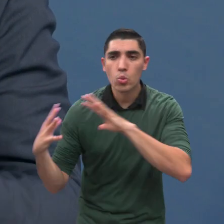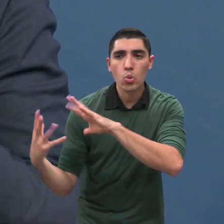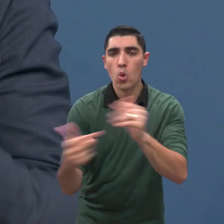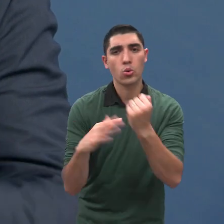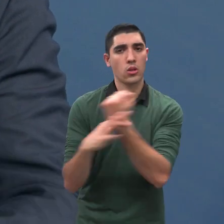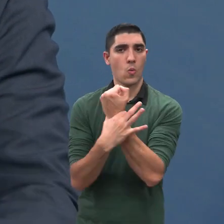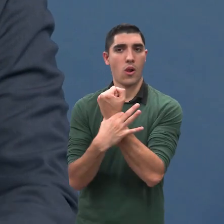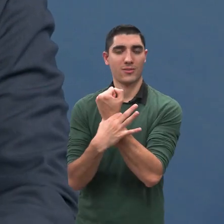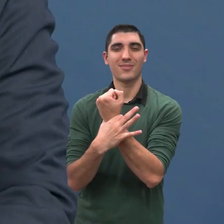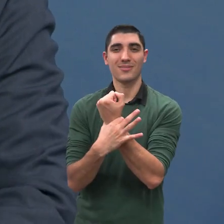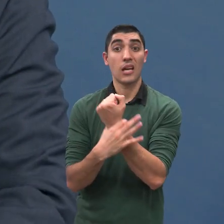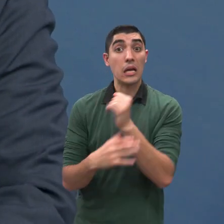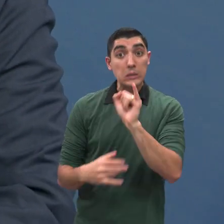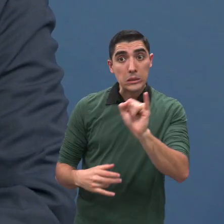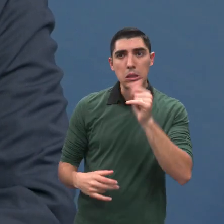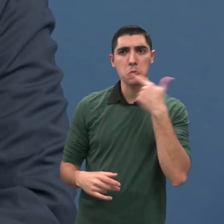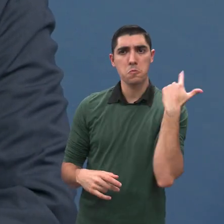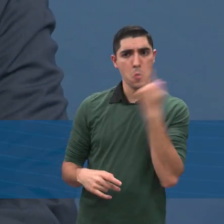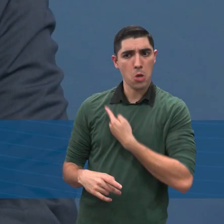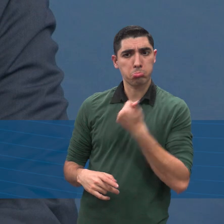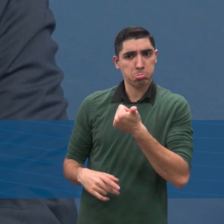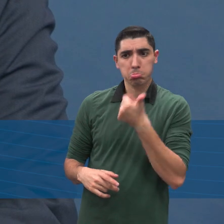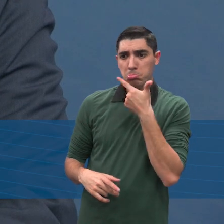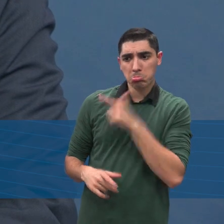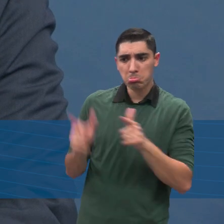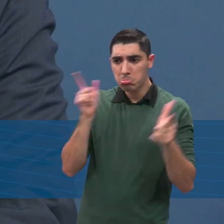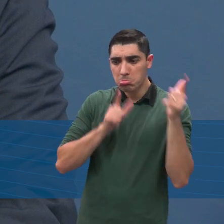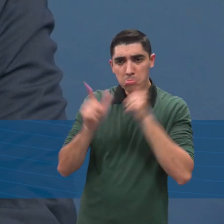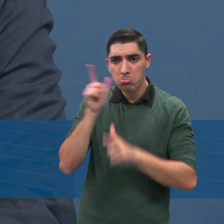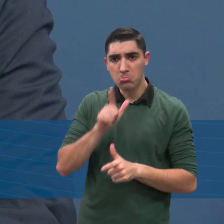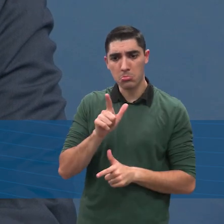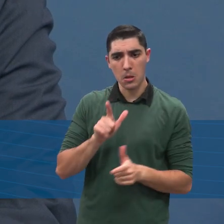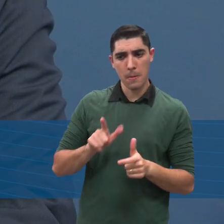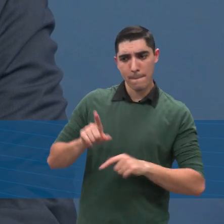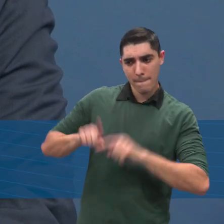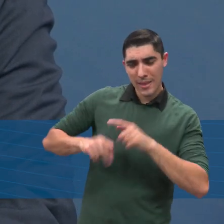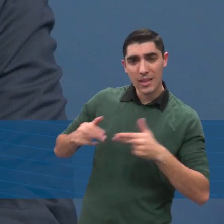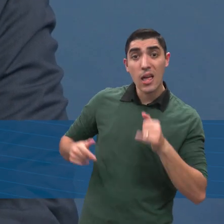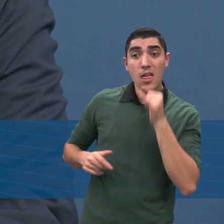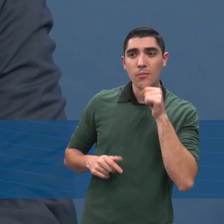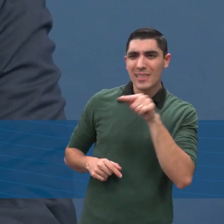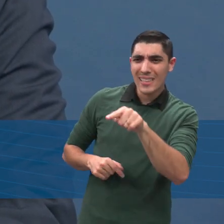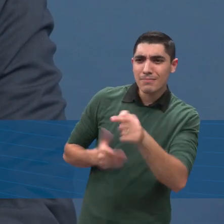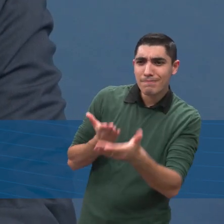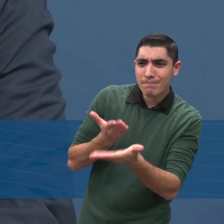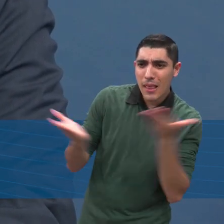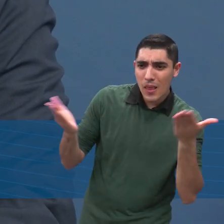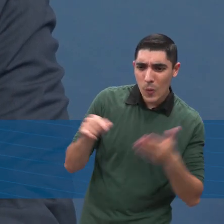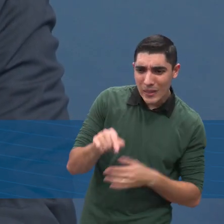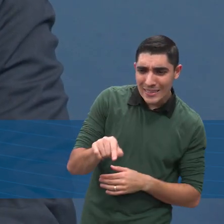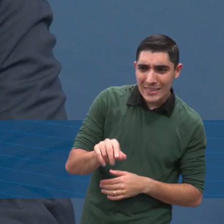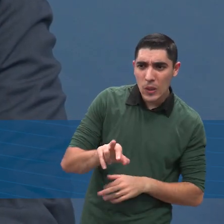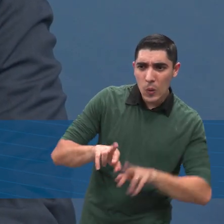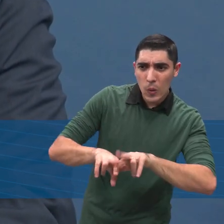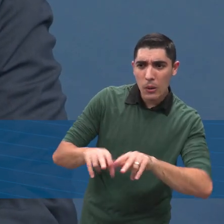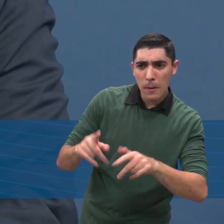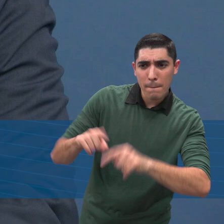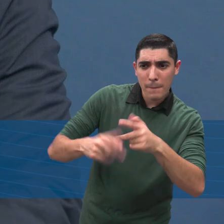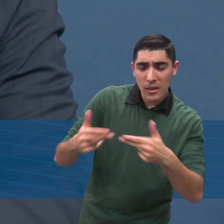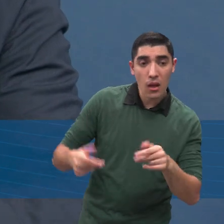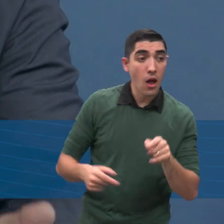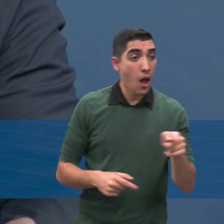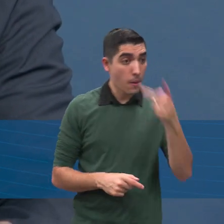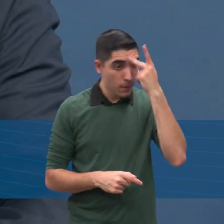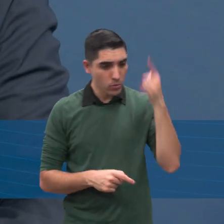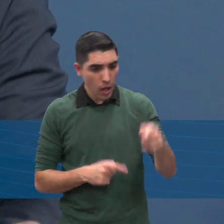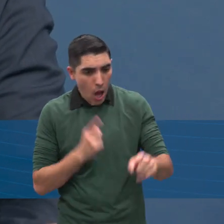nível de materialidade social, que a gente pode ter isso, né? Que a pessoa perdeu alguma coisa e quem achou